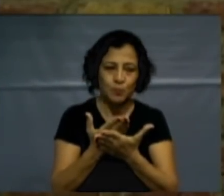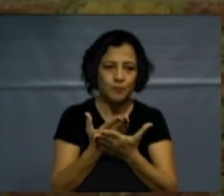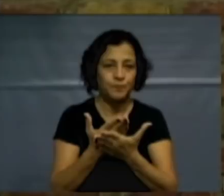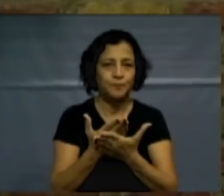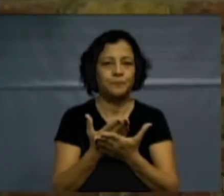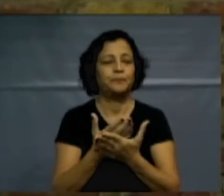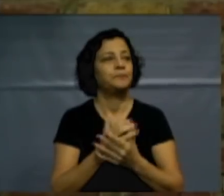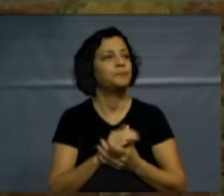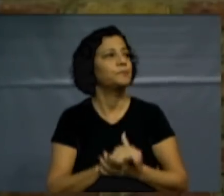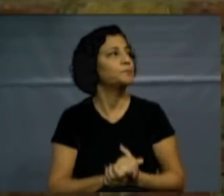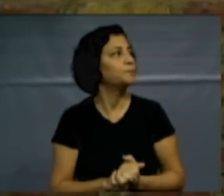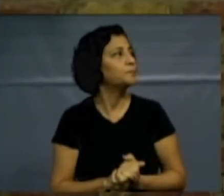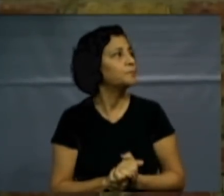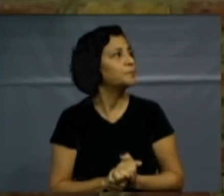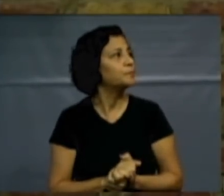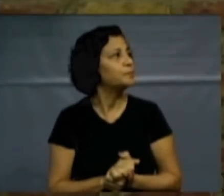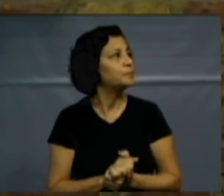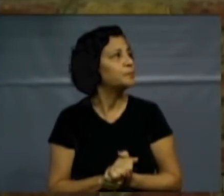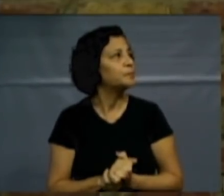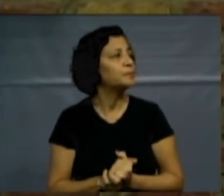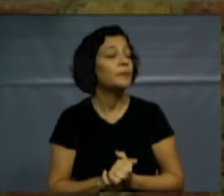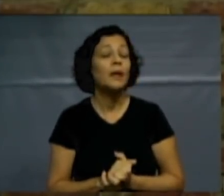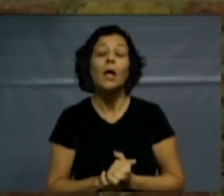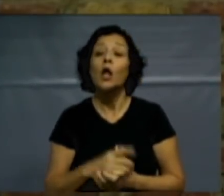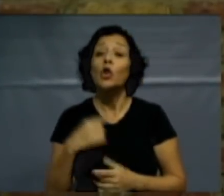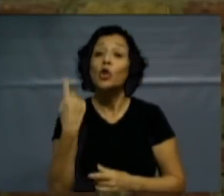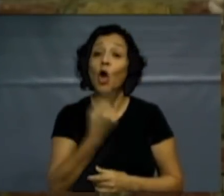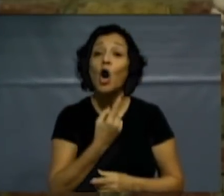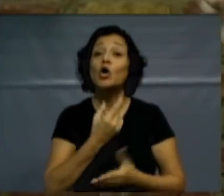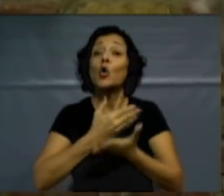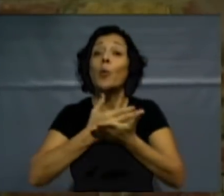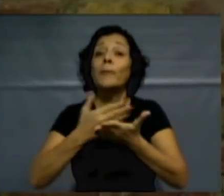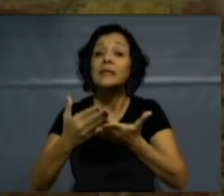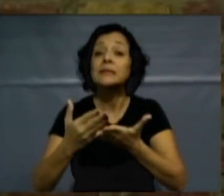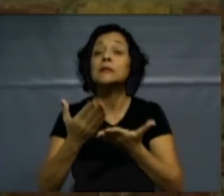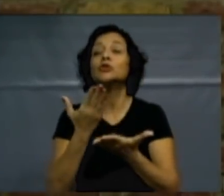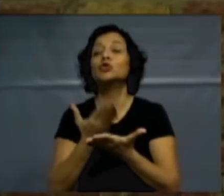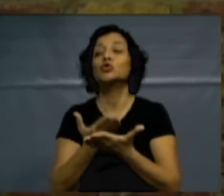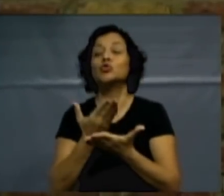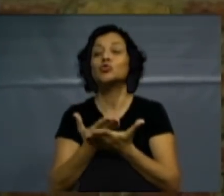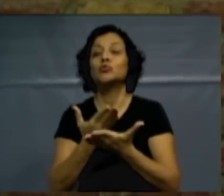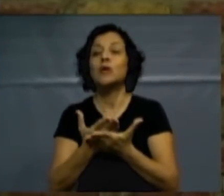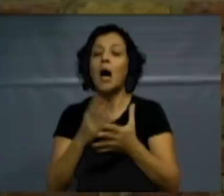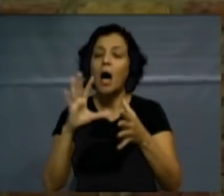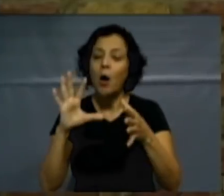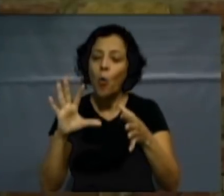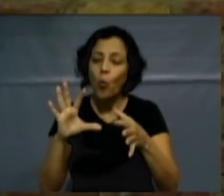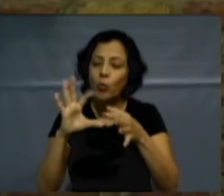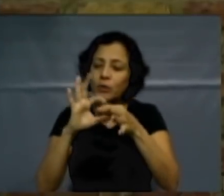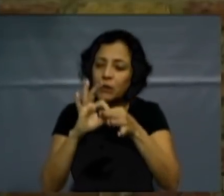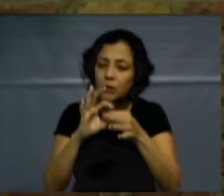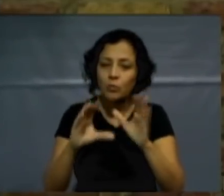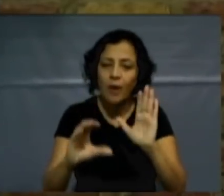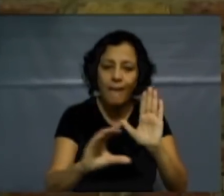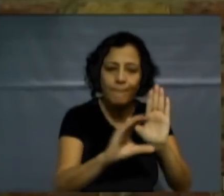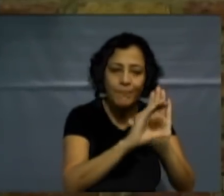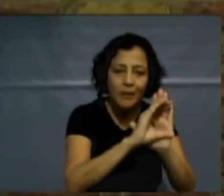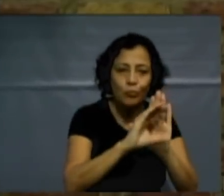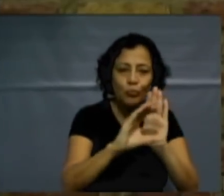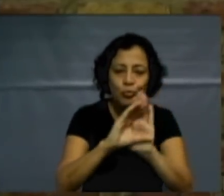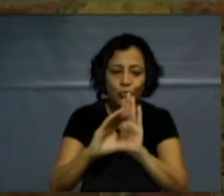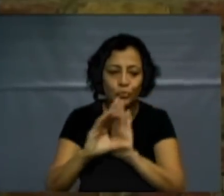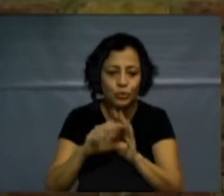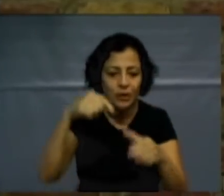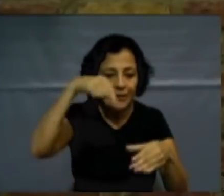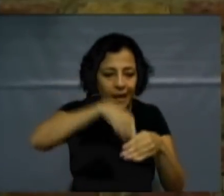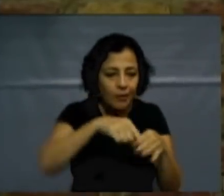De estudo. Quando a gente começa a estudar, unindo com os capítulos da Bíblia, a que ele se